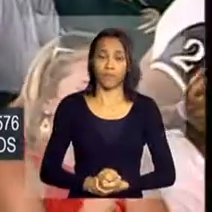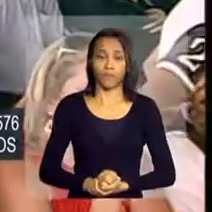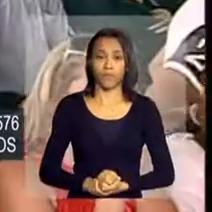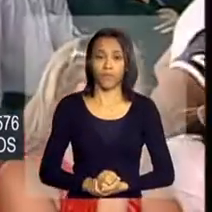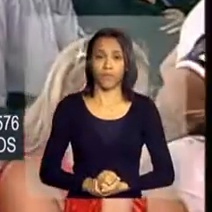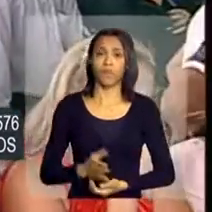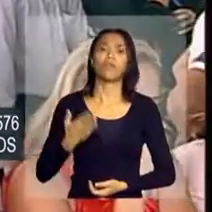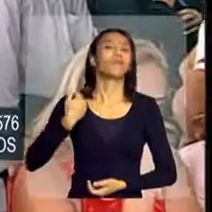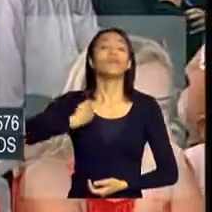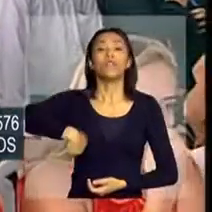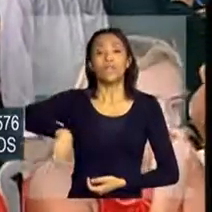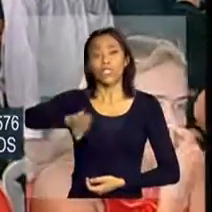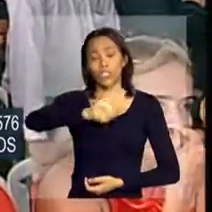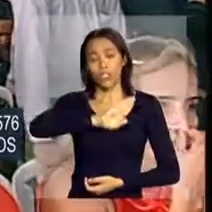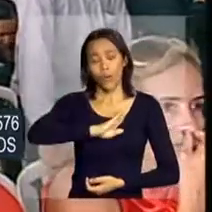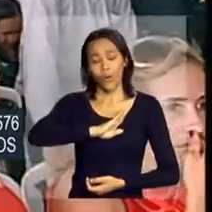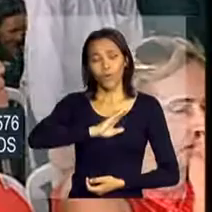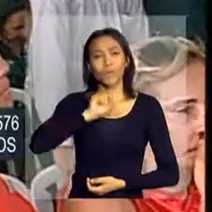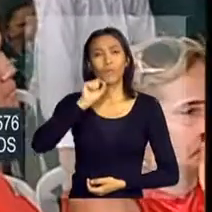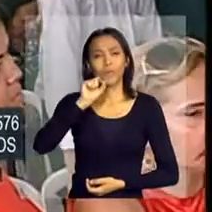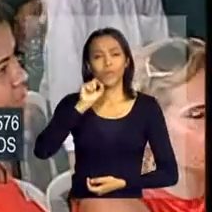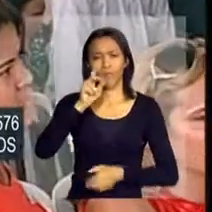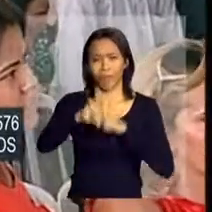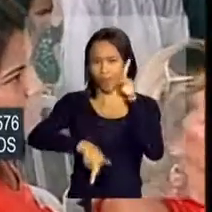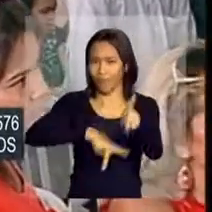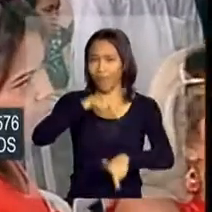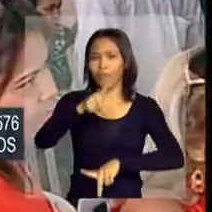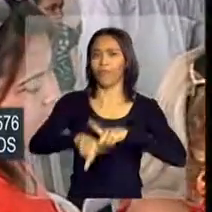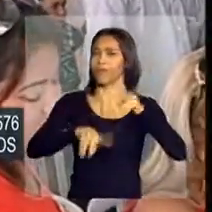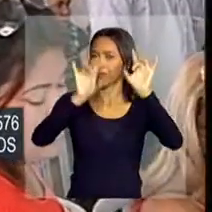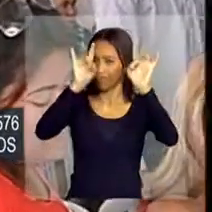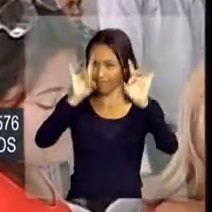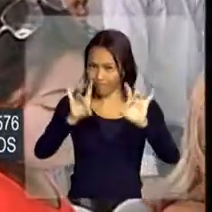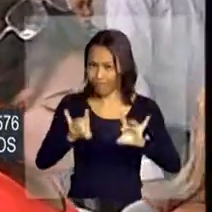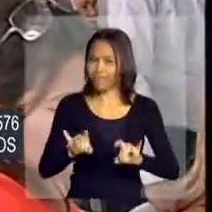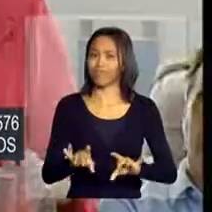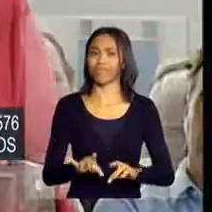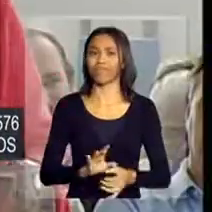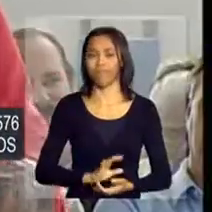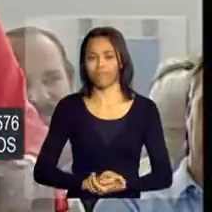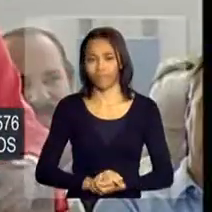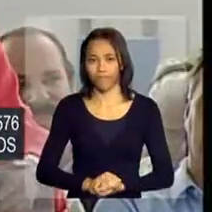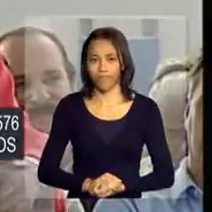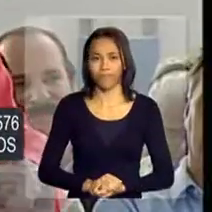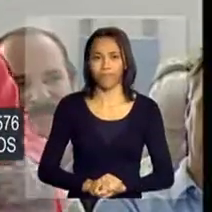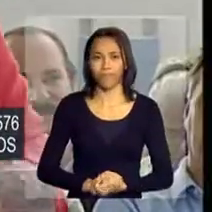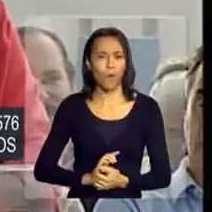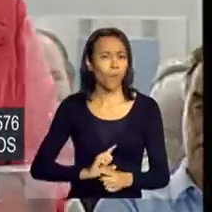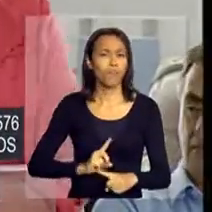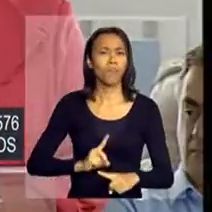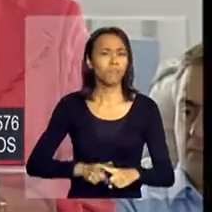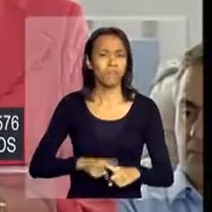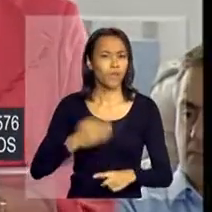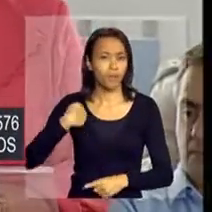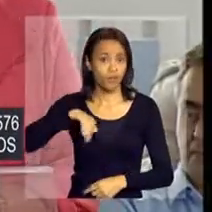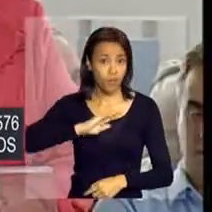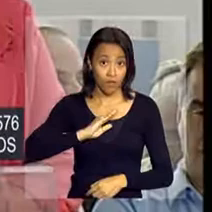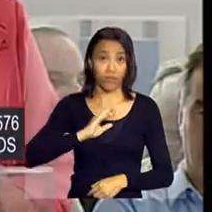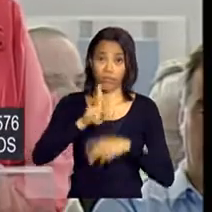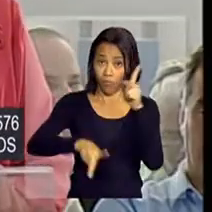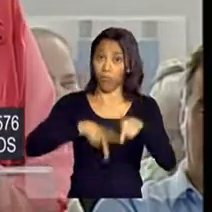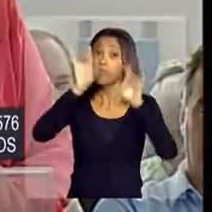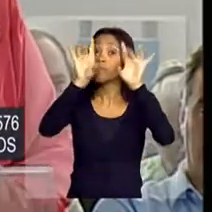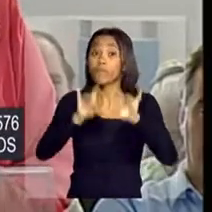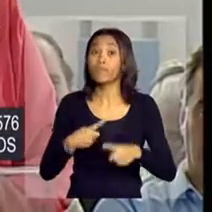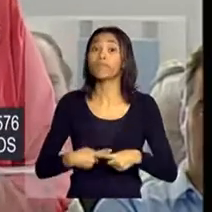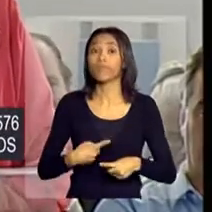que nós somos um povo muito especial. Muito especial. Por que que nós somos um povo especial?